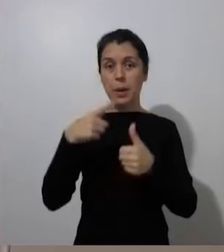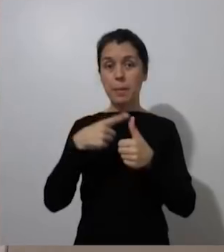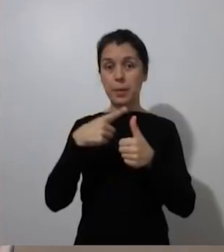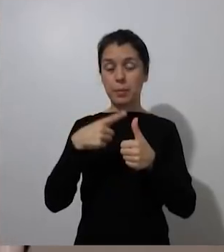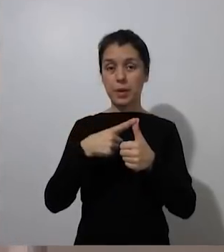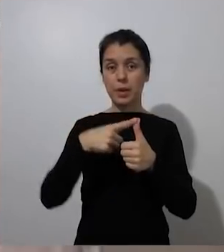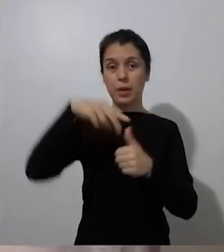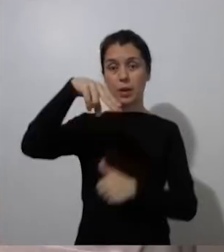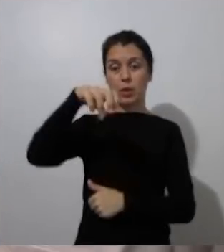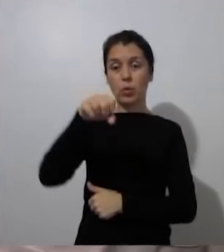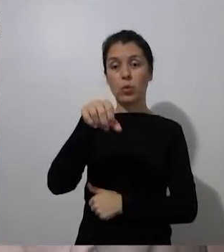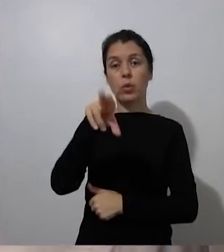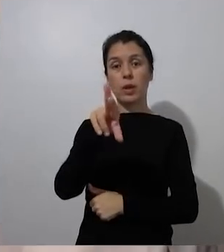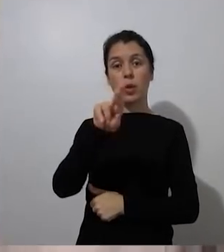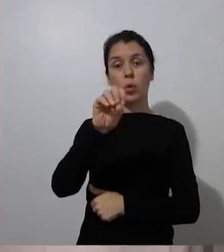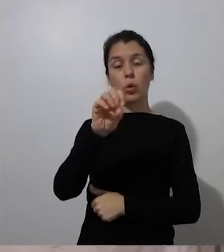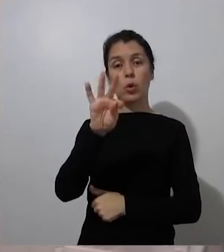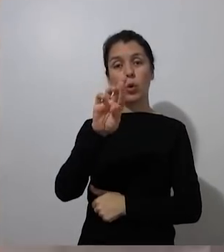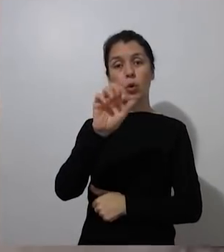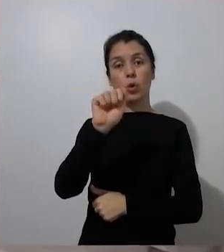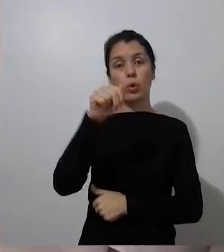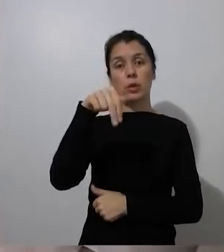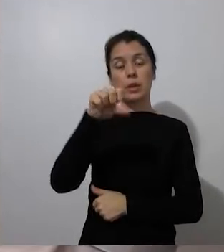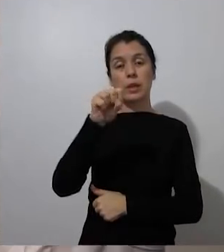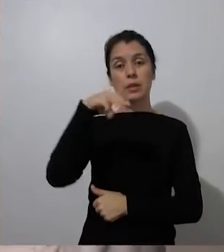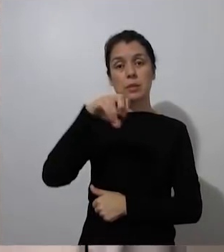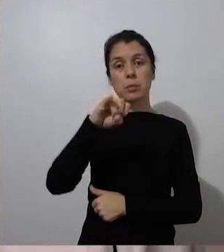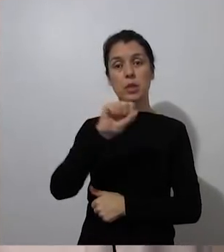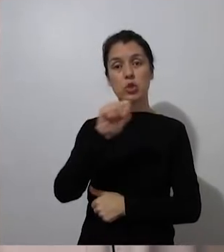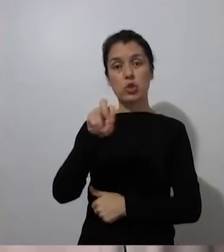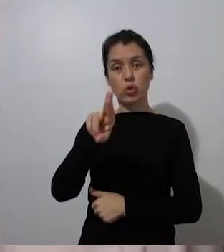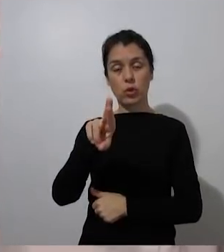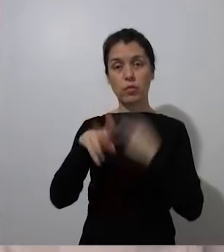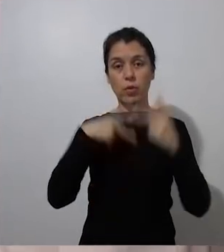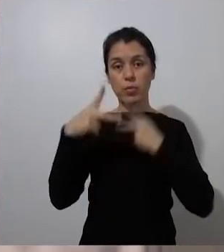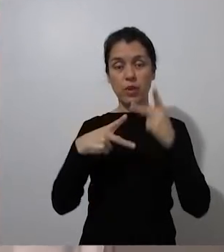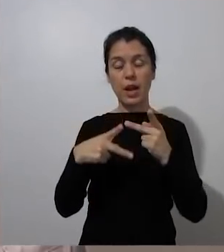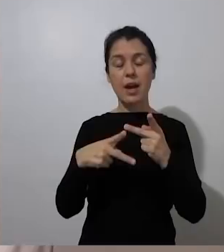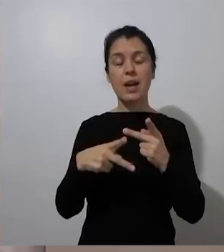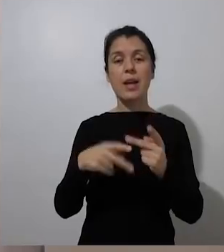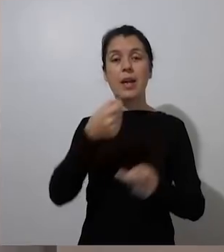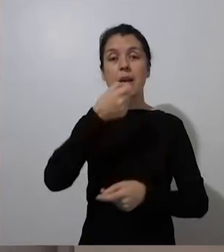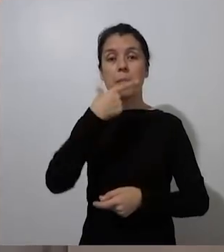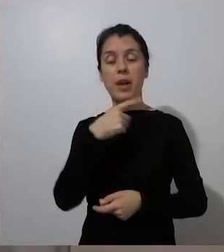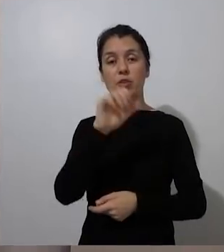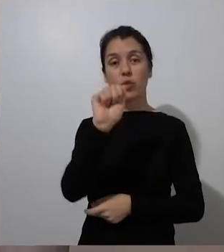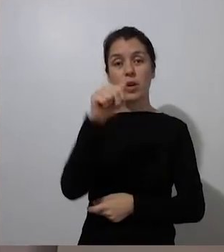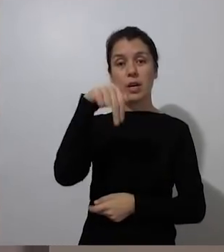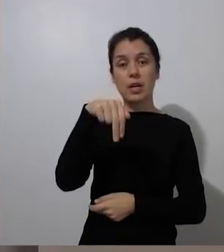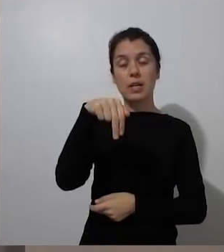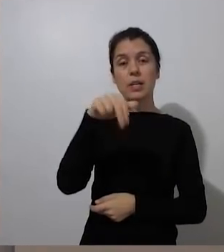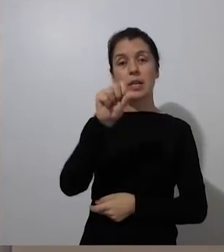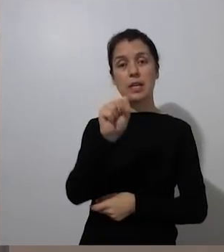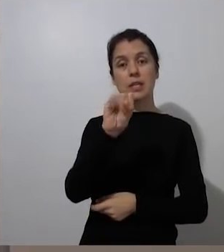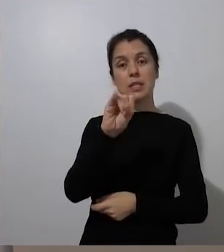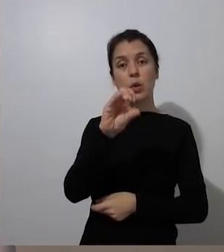aprendizagem. O primeiro neurotransmissor que nós vamos falar, ou melhor, a primeira medicação que nós vamos comentar são os ansiolíticos. Os ansiolíticos